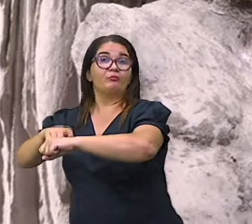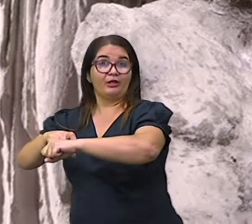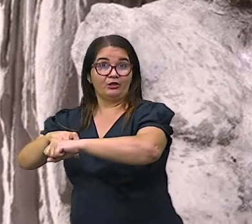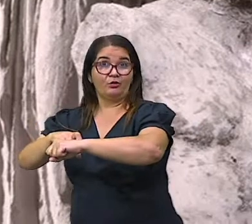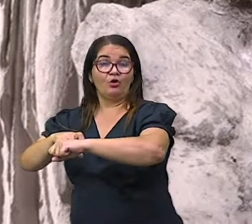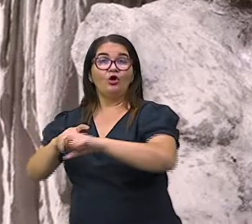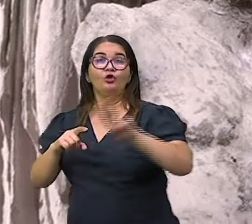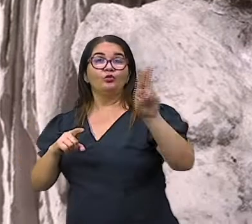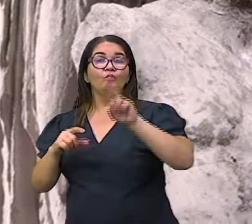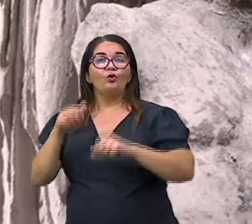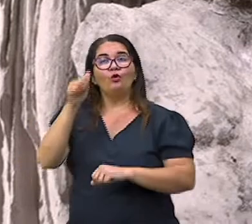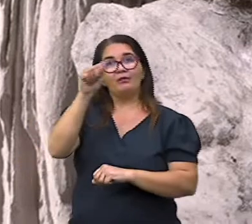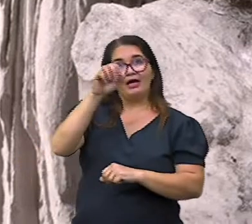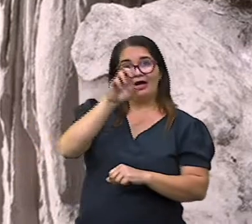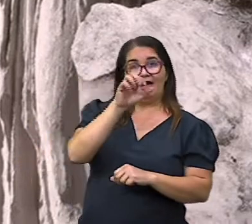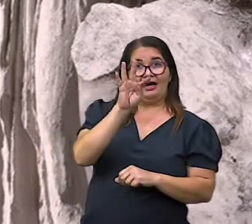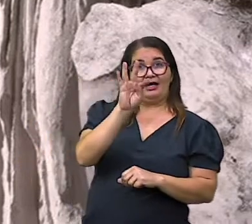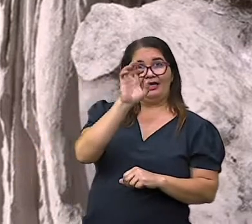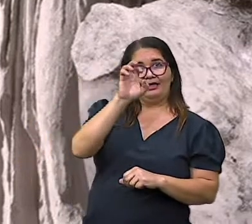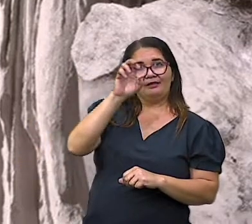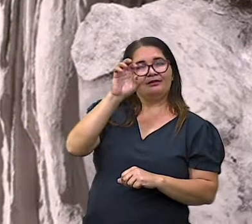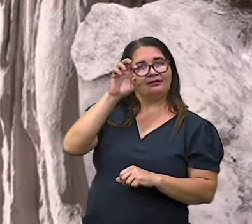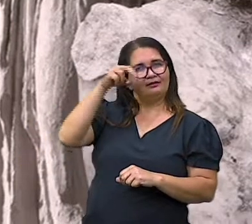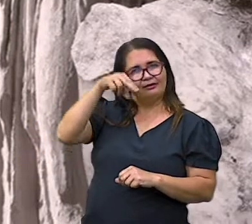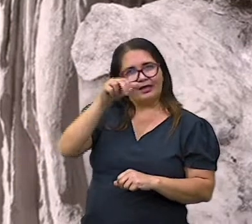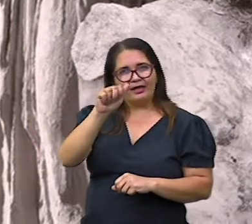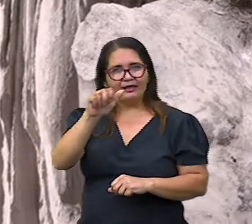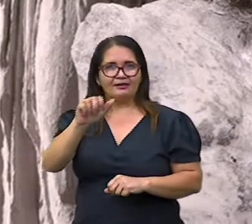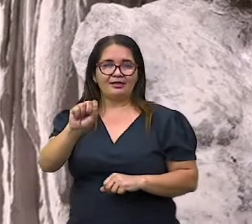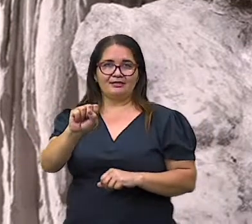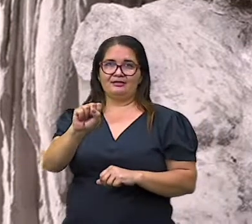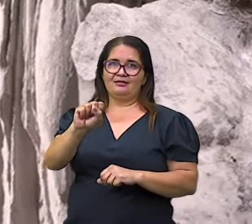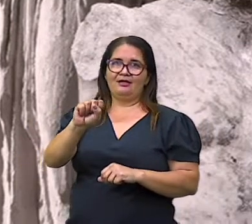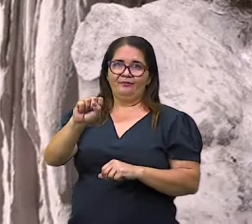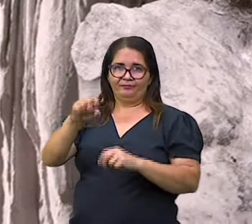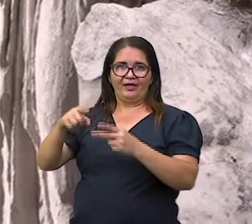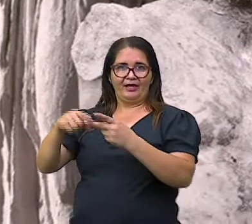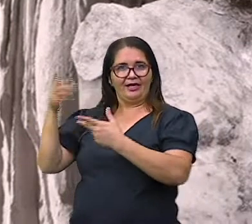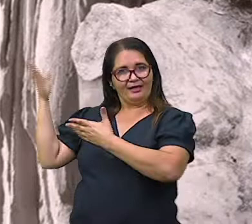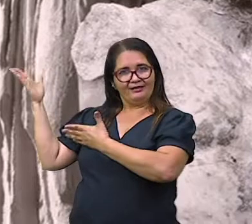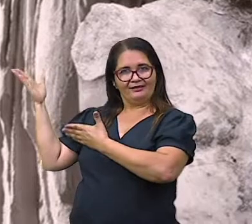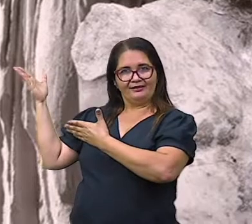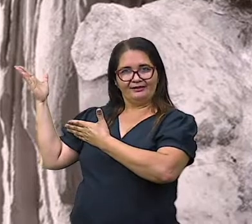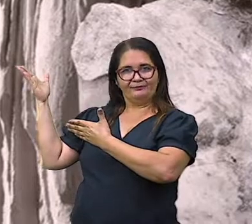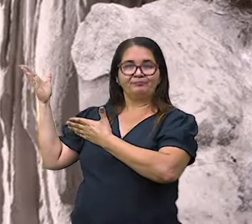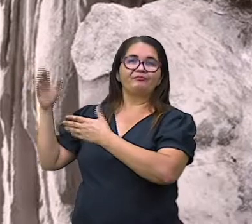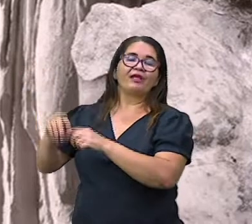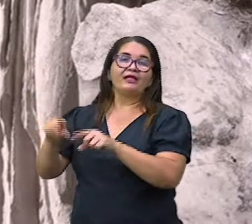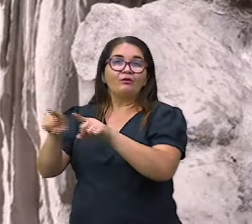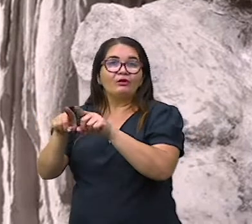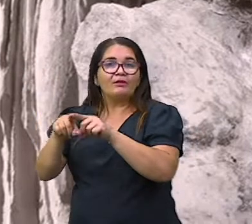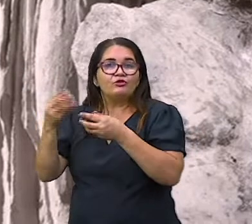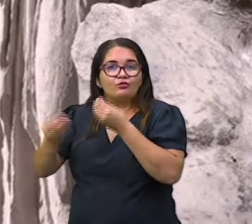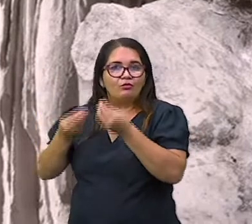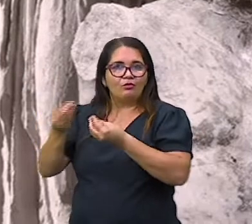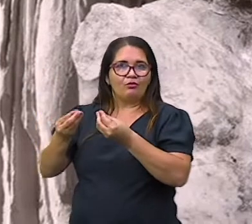em áreas do conhecimento, como história, olha a minha função aqui,